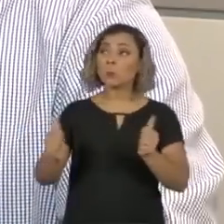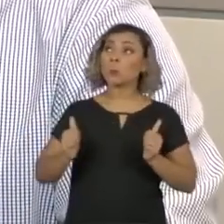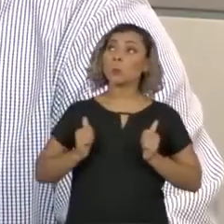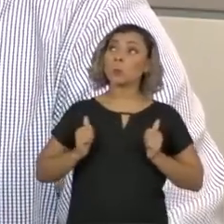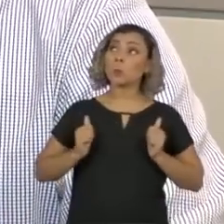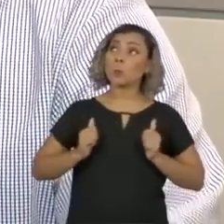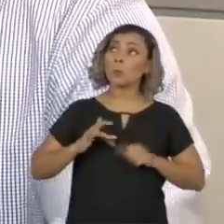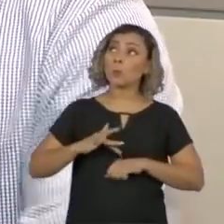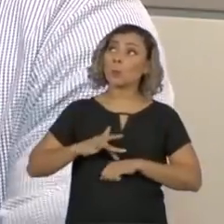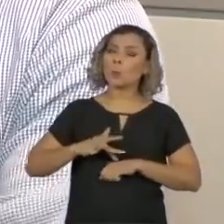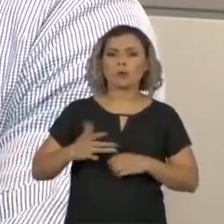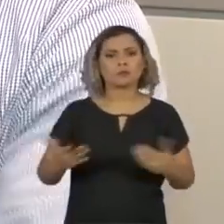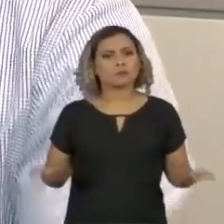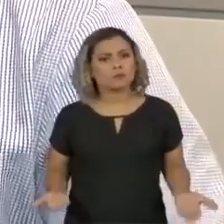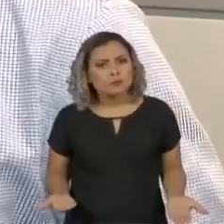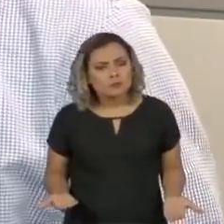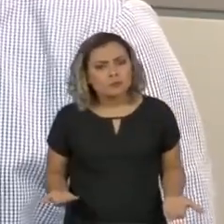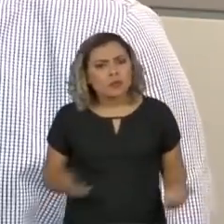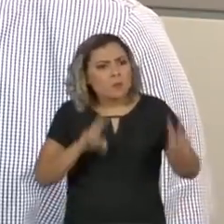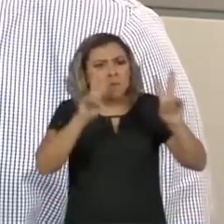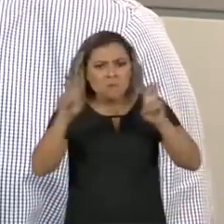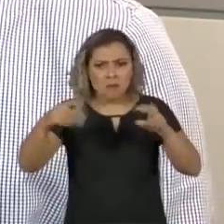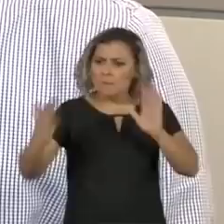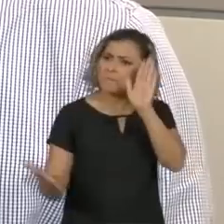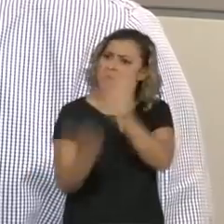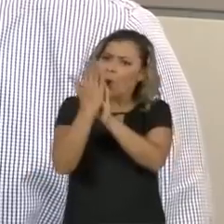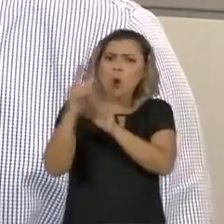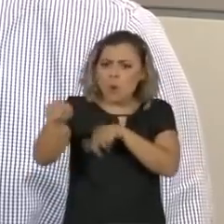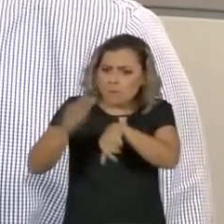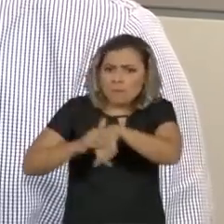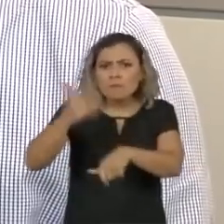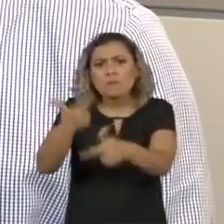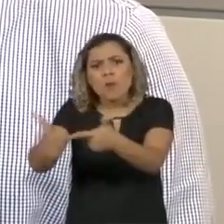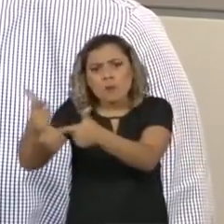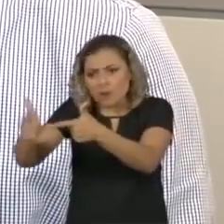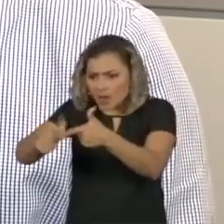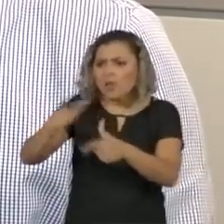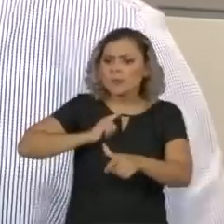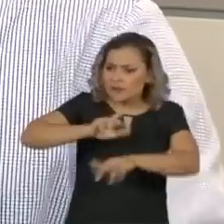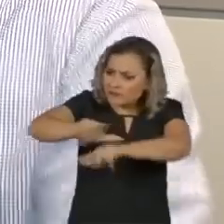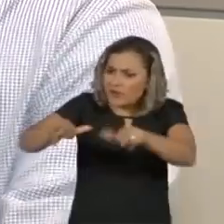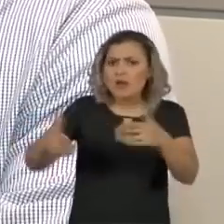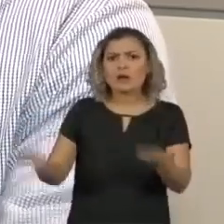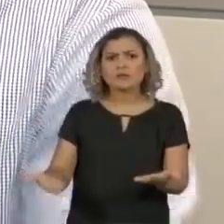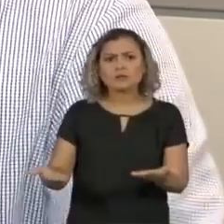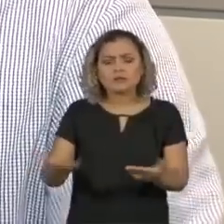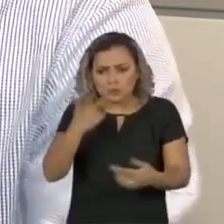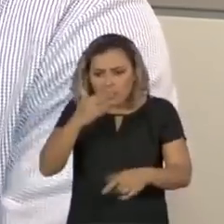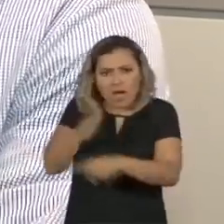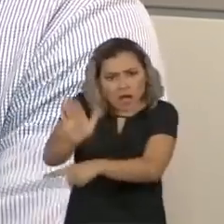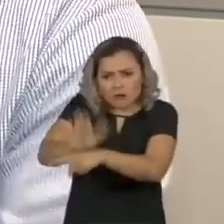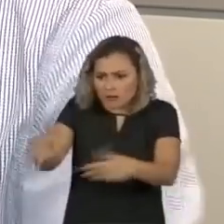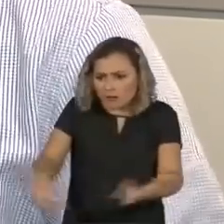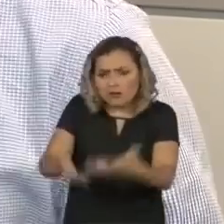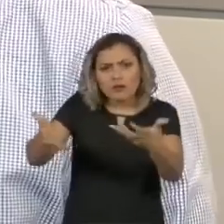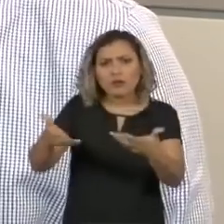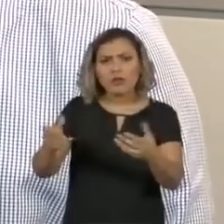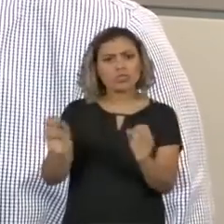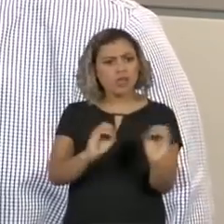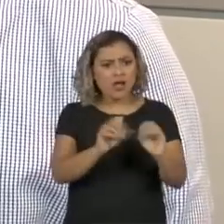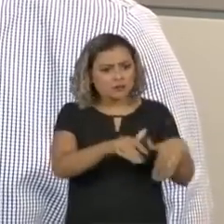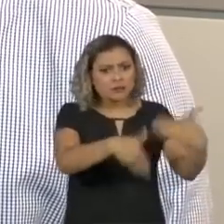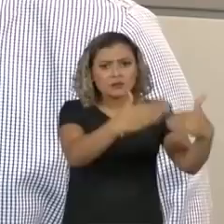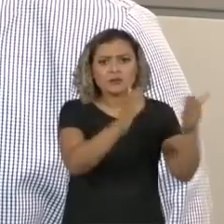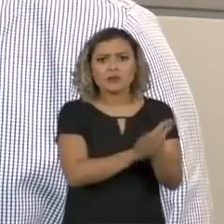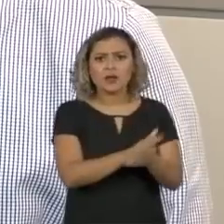se ausenta do enfrentamento dos problemas reais, não só deixa de contribuir no caminho que a gente precisa